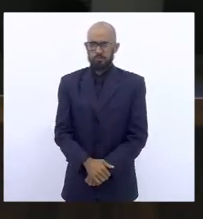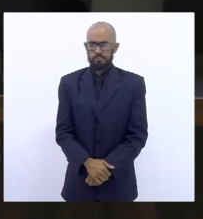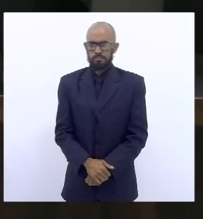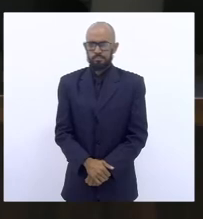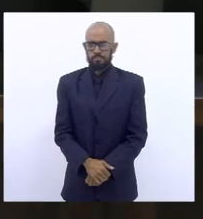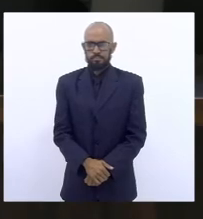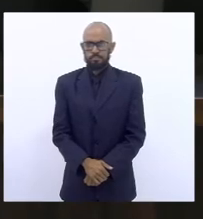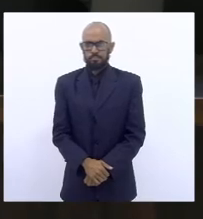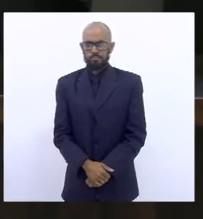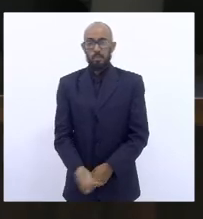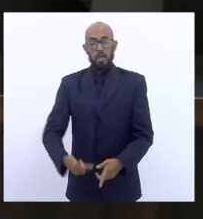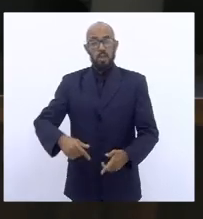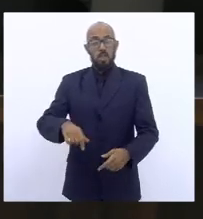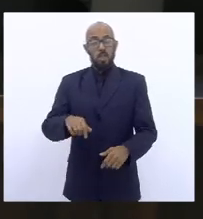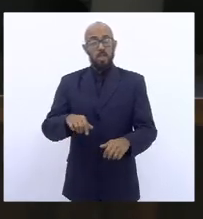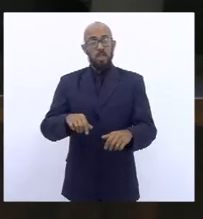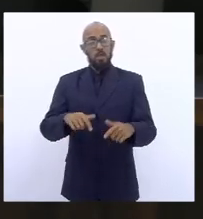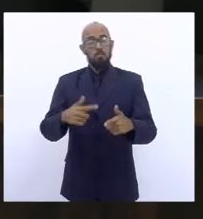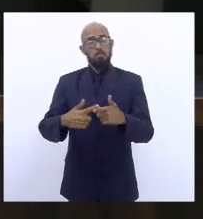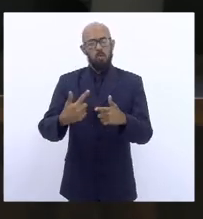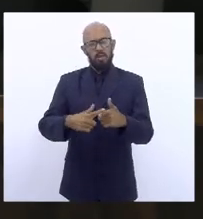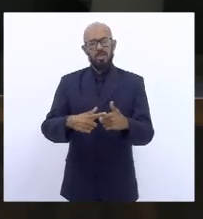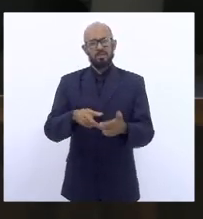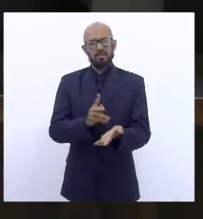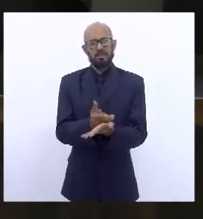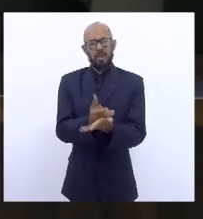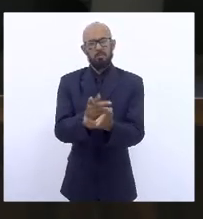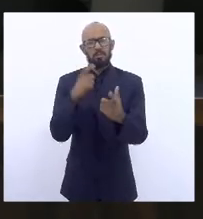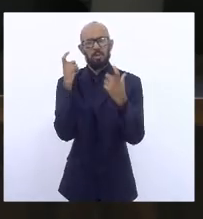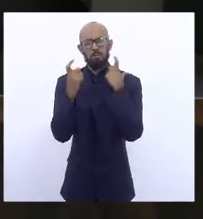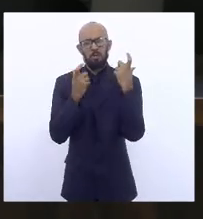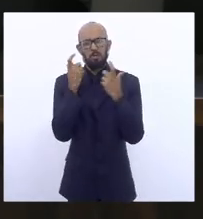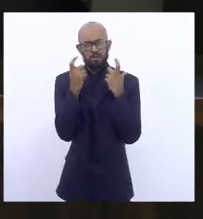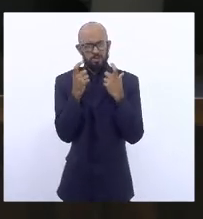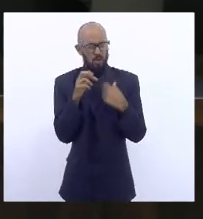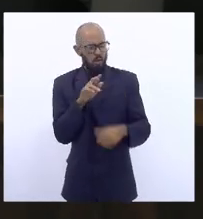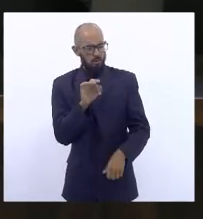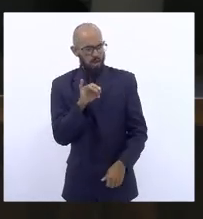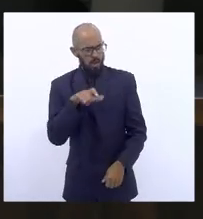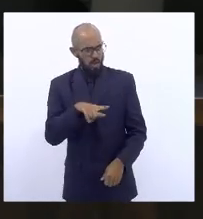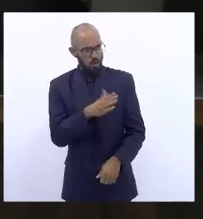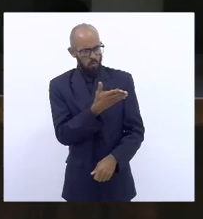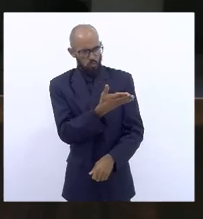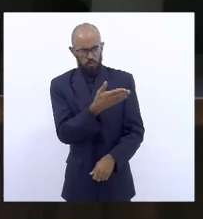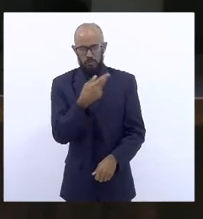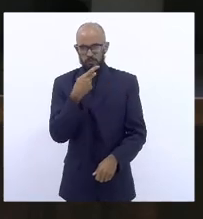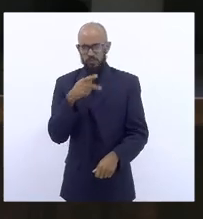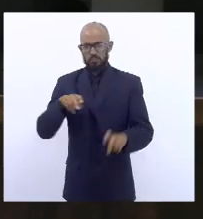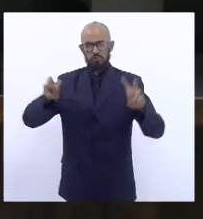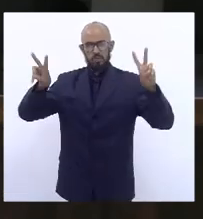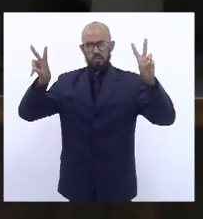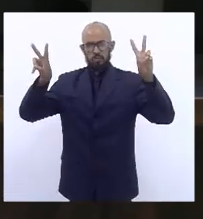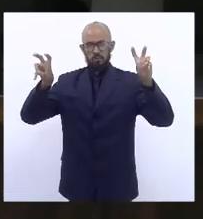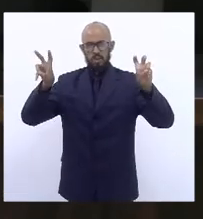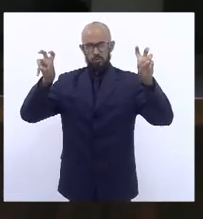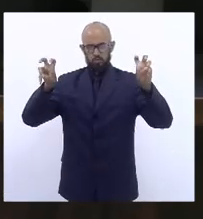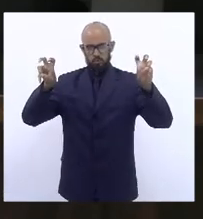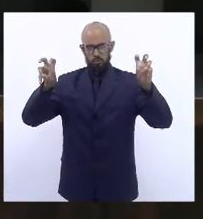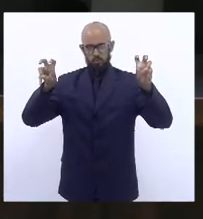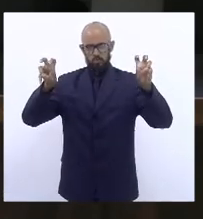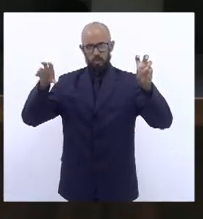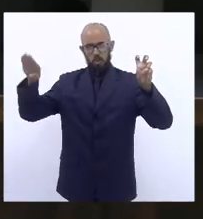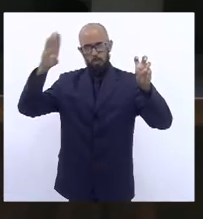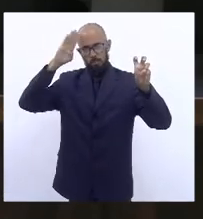Até porque tem havido sempre uma preocupação, querido Rafael, de pautar como eixo